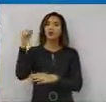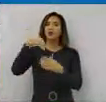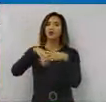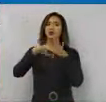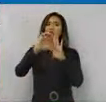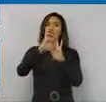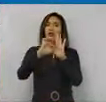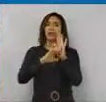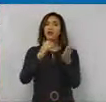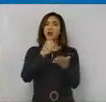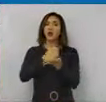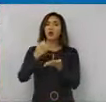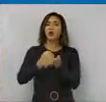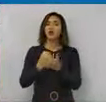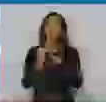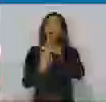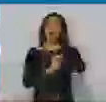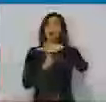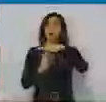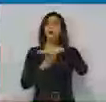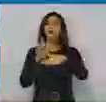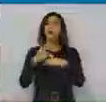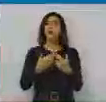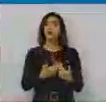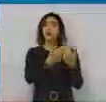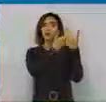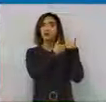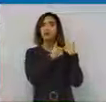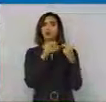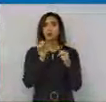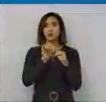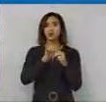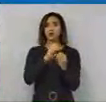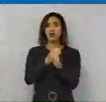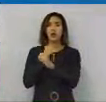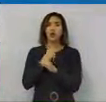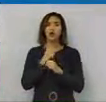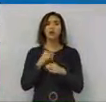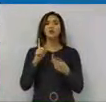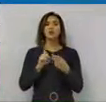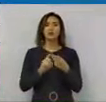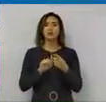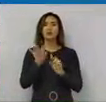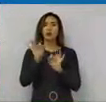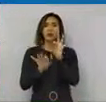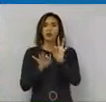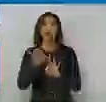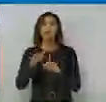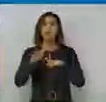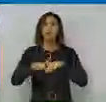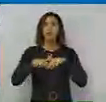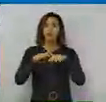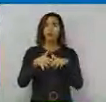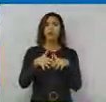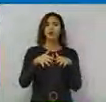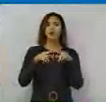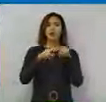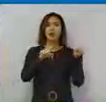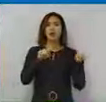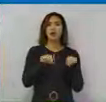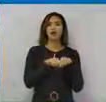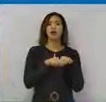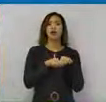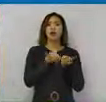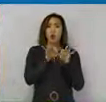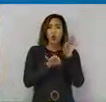a contratação das empresas que ficarão responsáveis por essas obras, também a implantação, operação e desmobilização de canteiros de obras, a realização de um